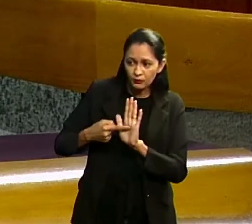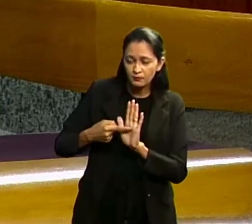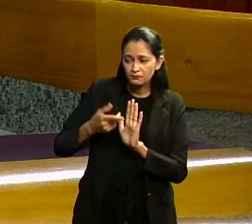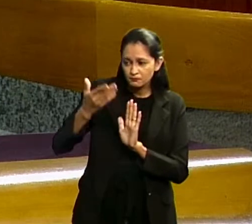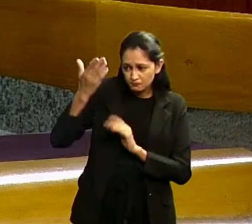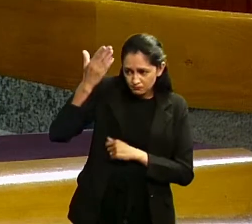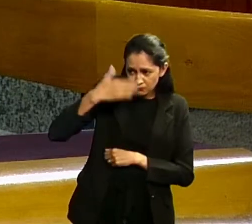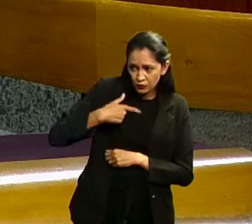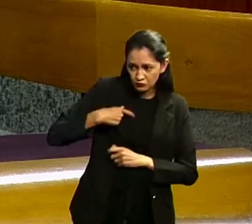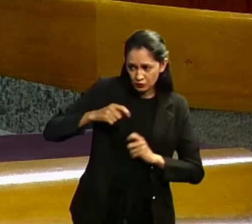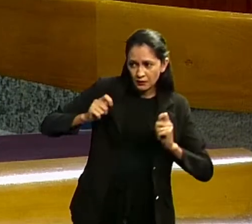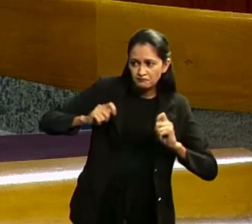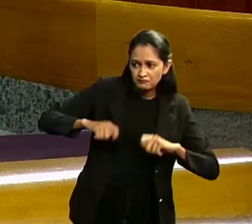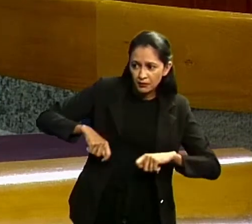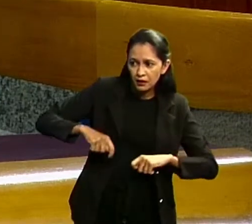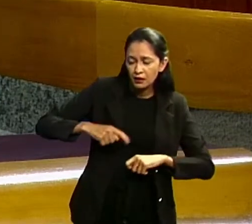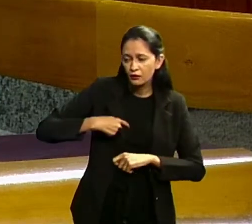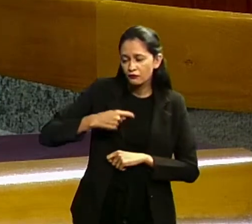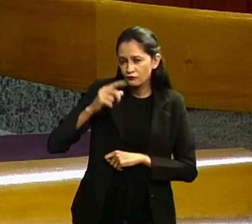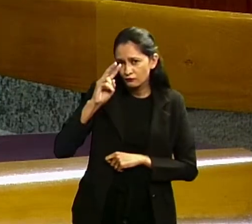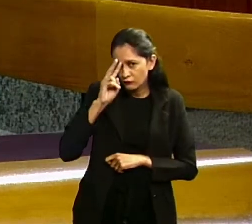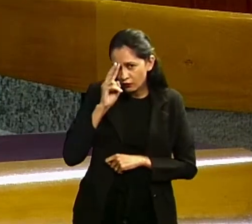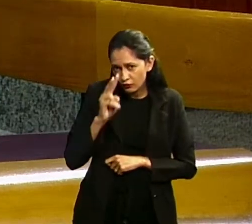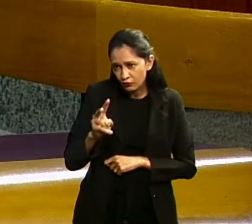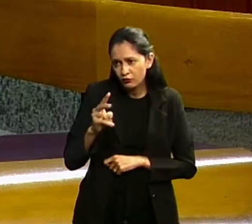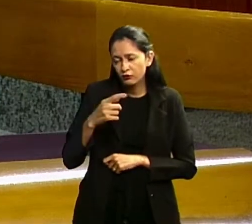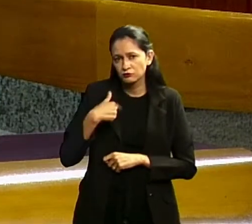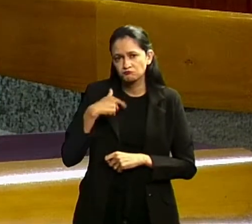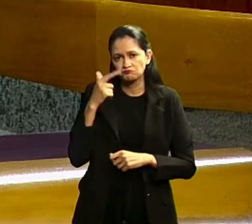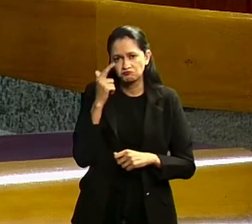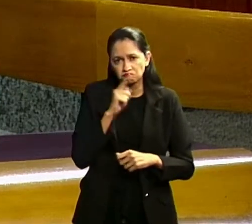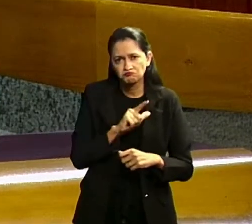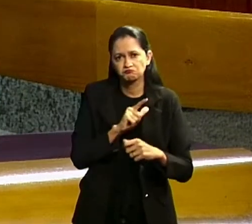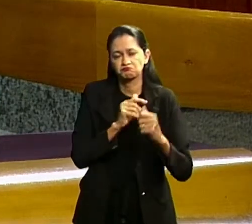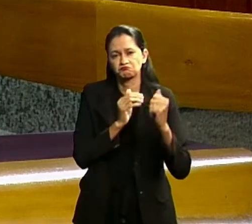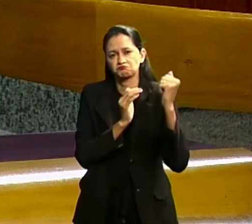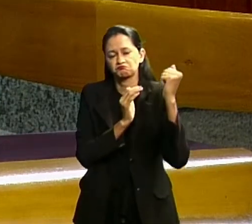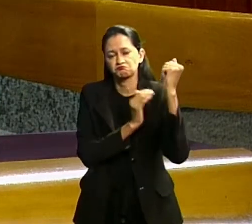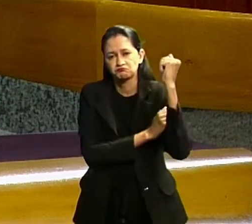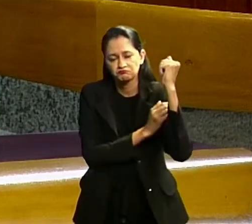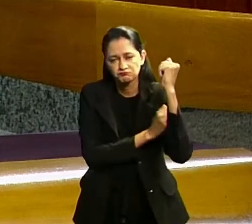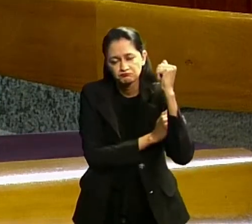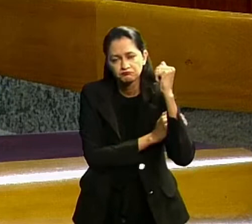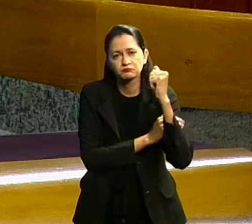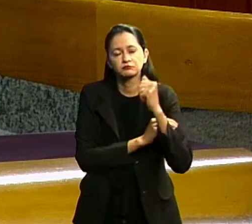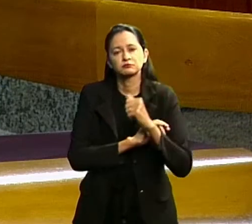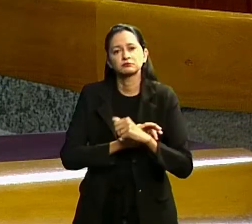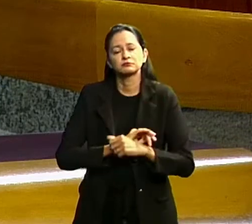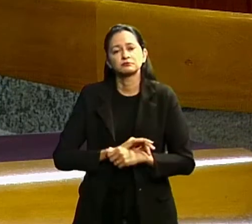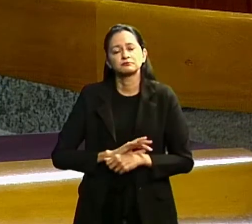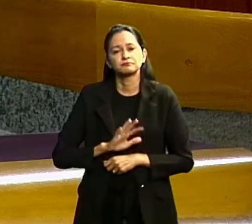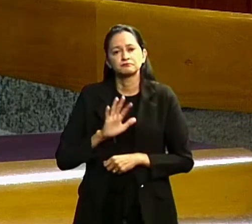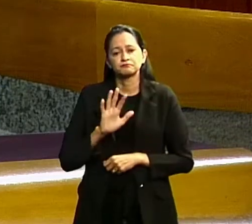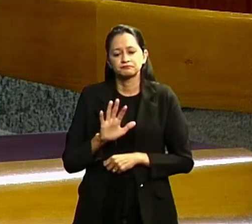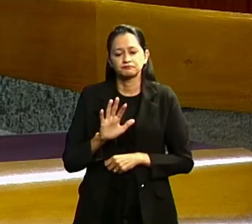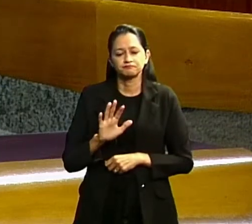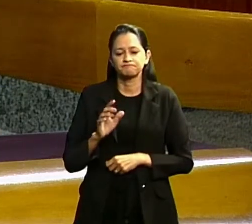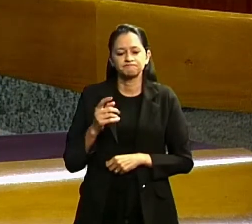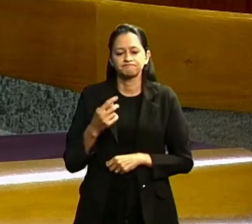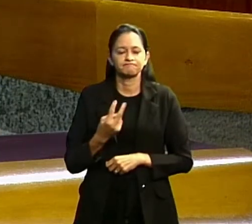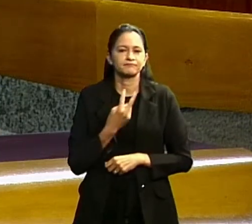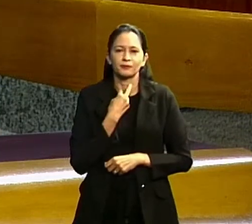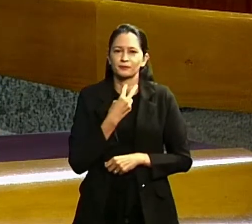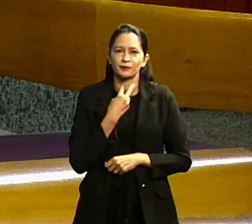que somos fortes, que damos conta do recado e que não podemos chorar.